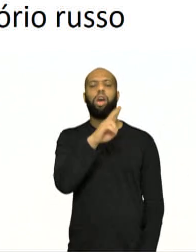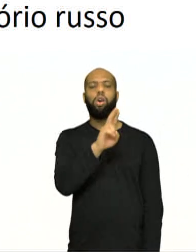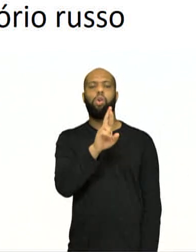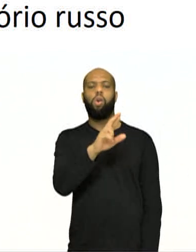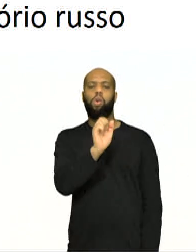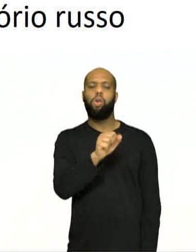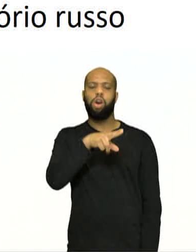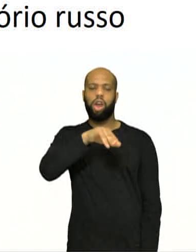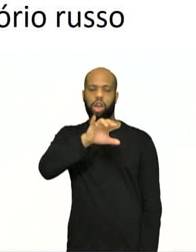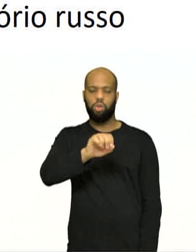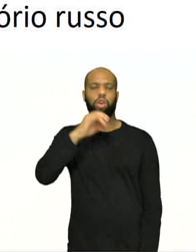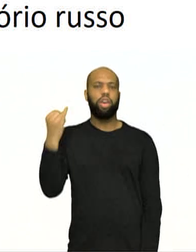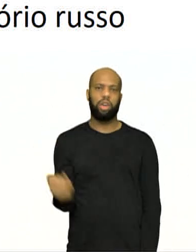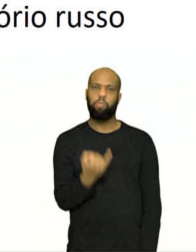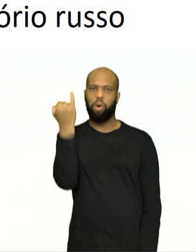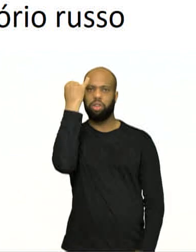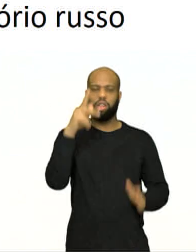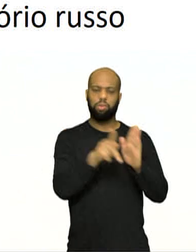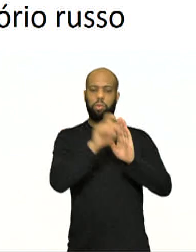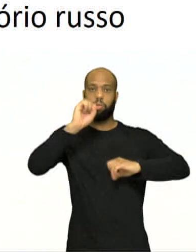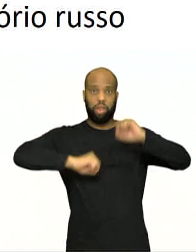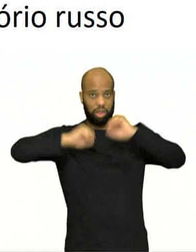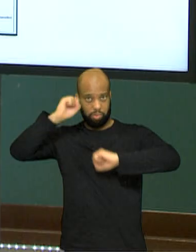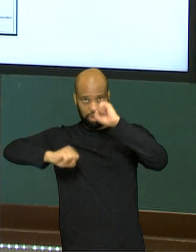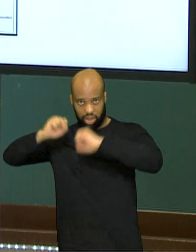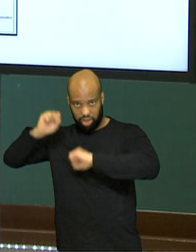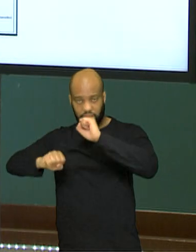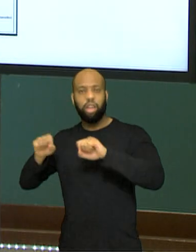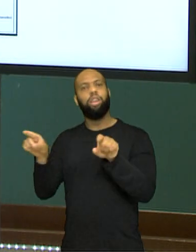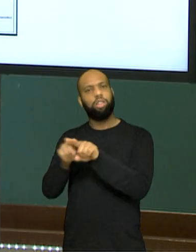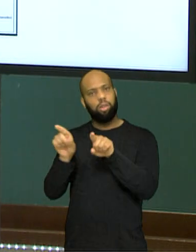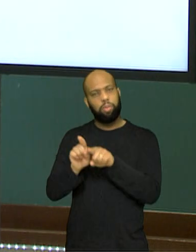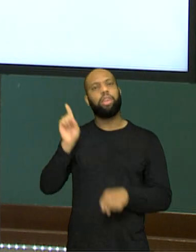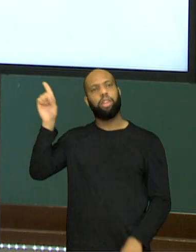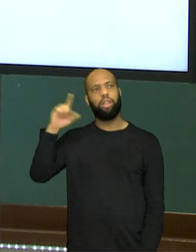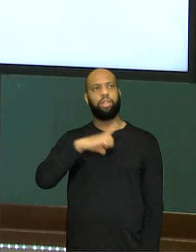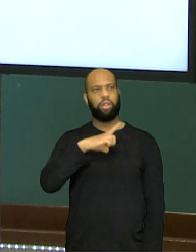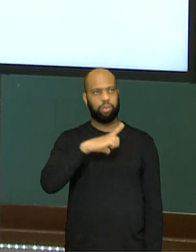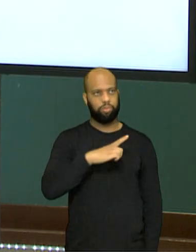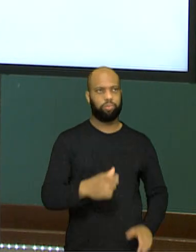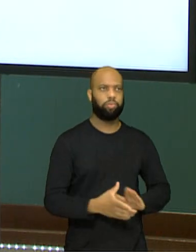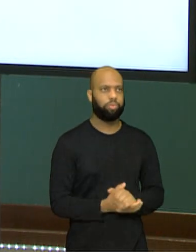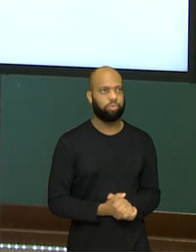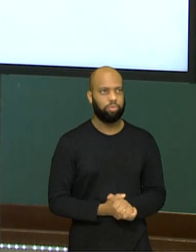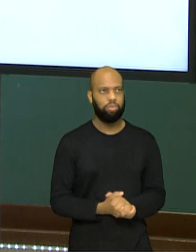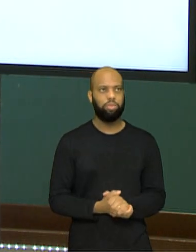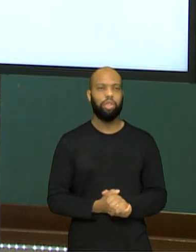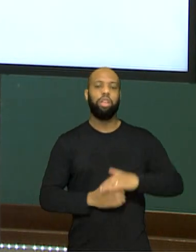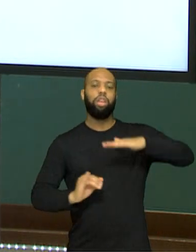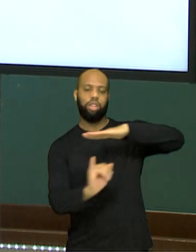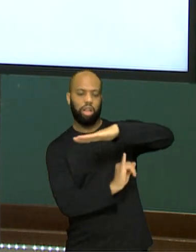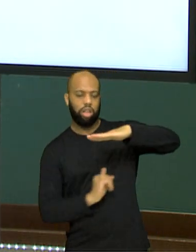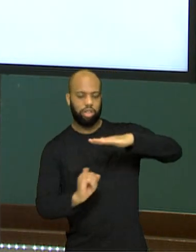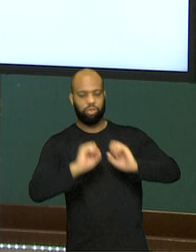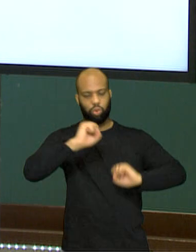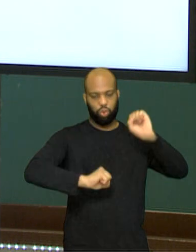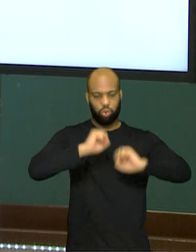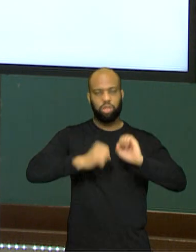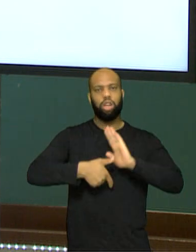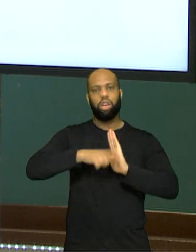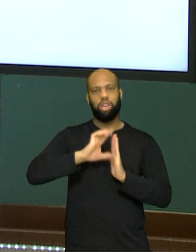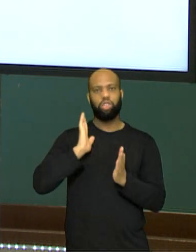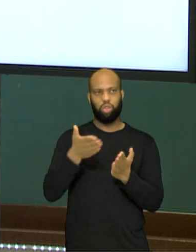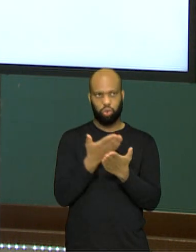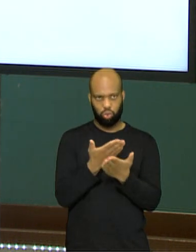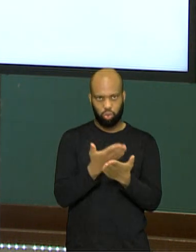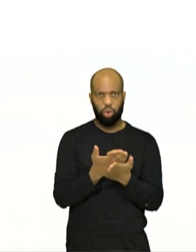para as usinas nucleares que o país também possui. Na indústria, como vimos nesse